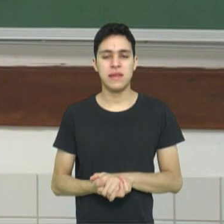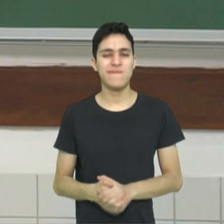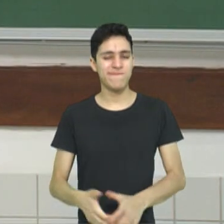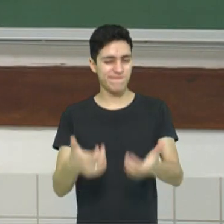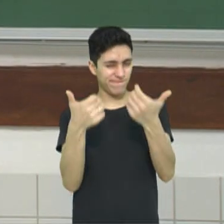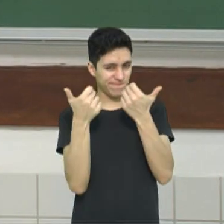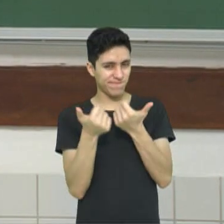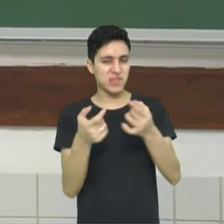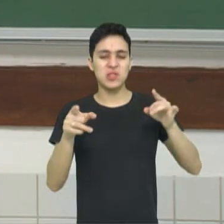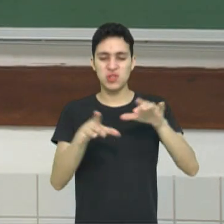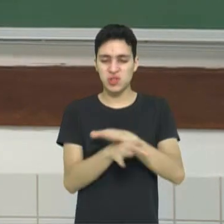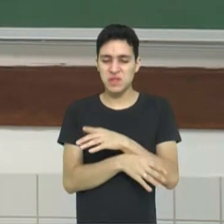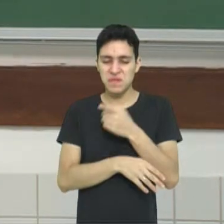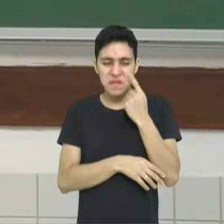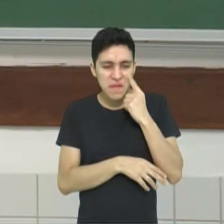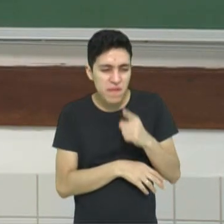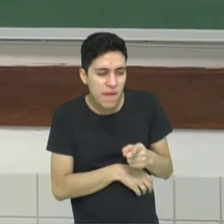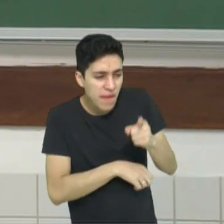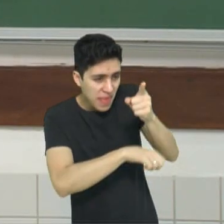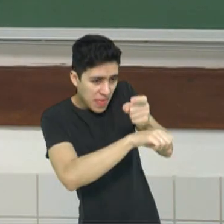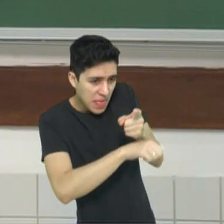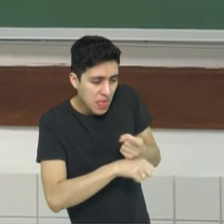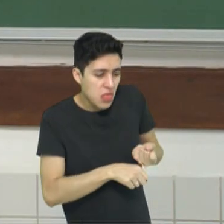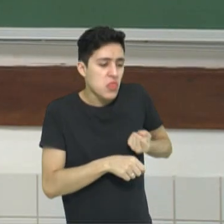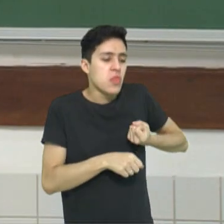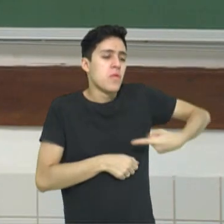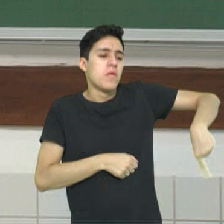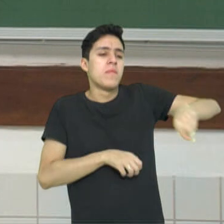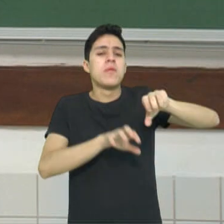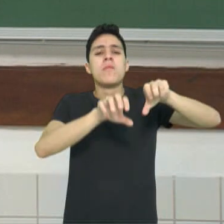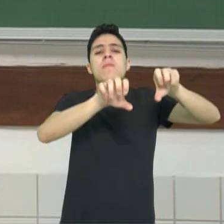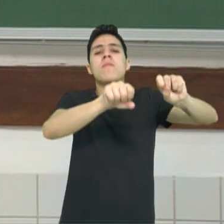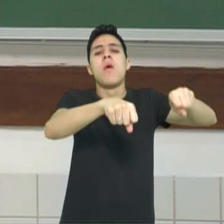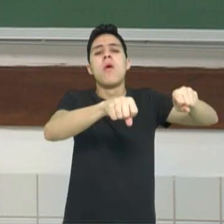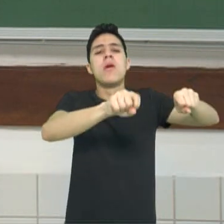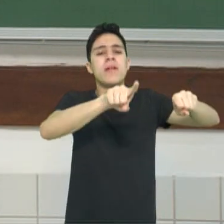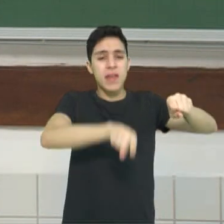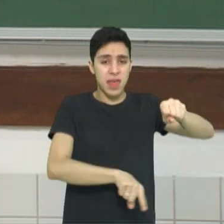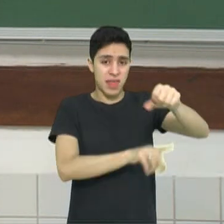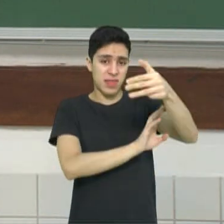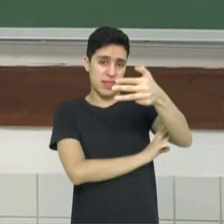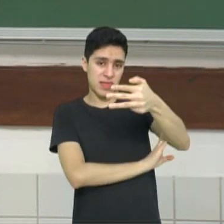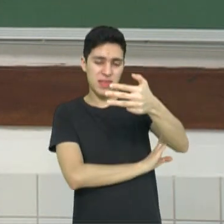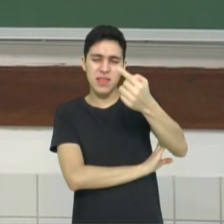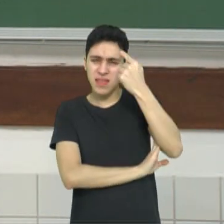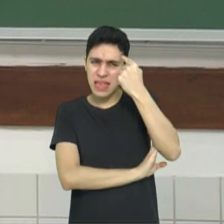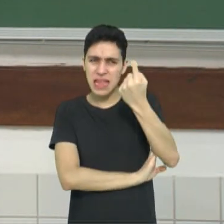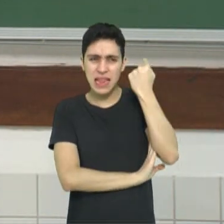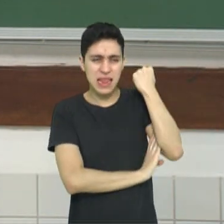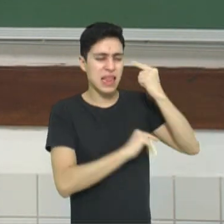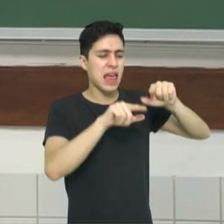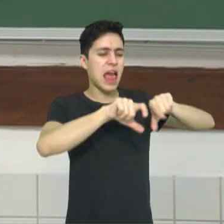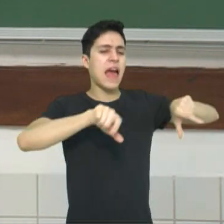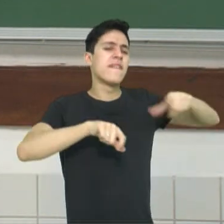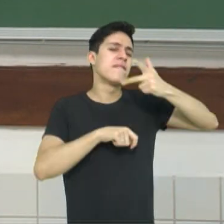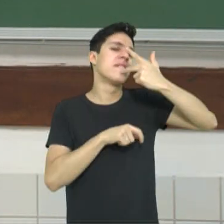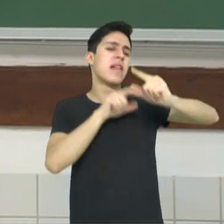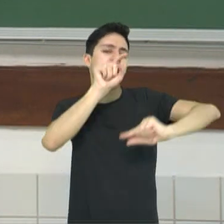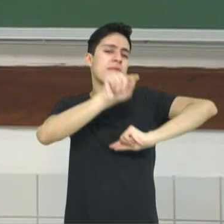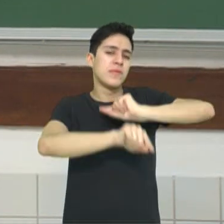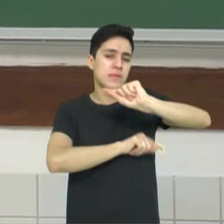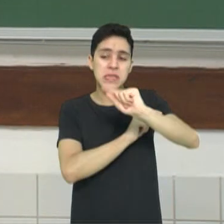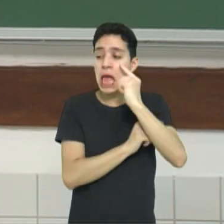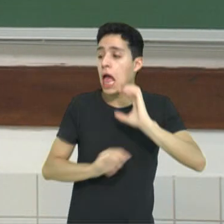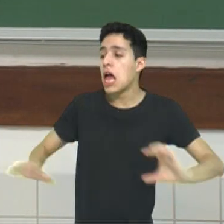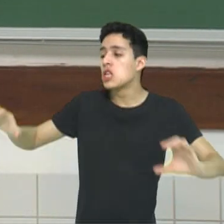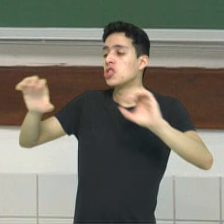Nós acabamos de determinar que o número de motos é 13, ok? Se você lembrar do problema, ele falava que o total de veículos